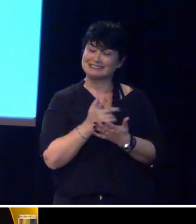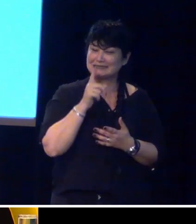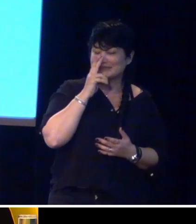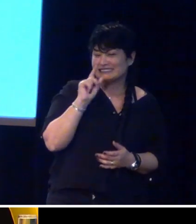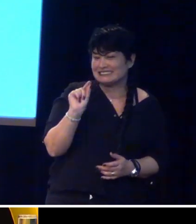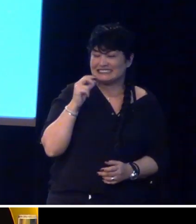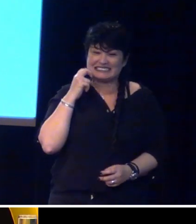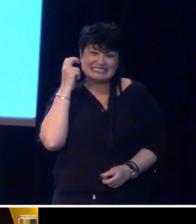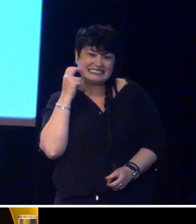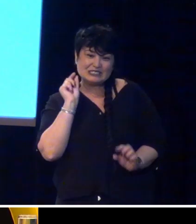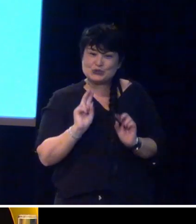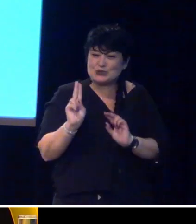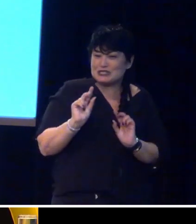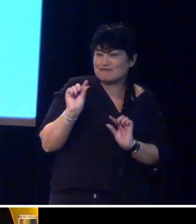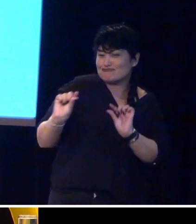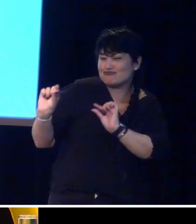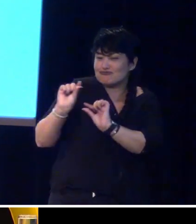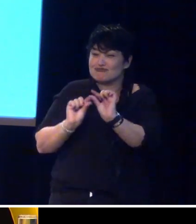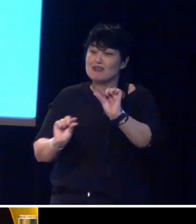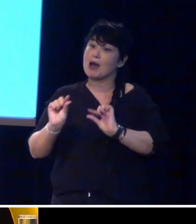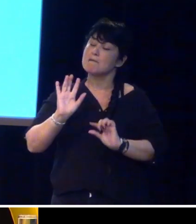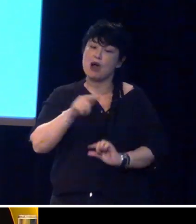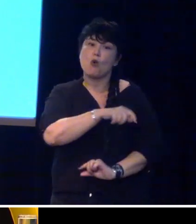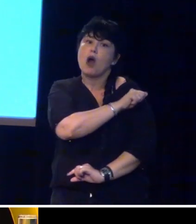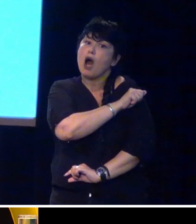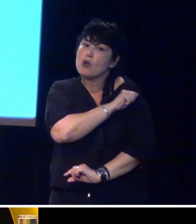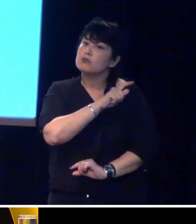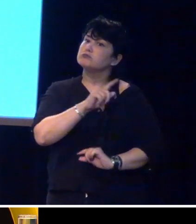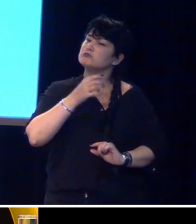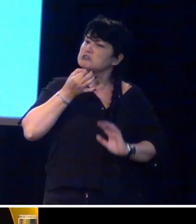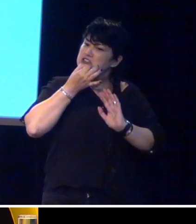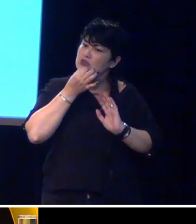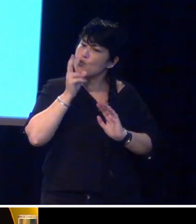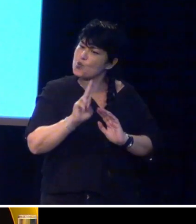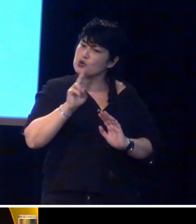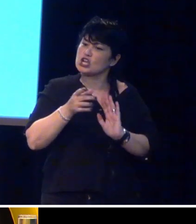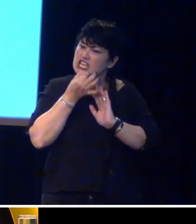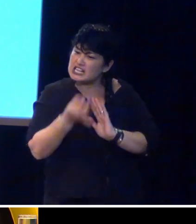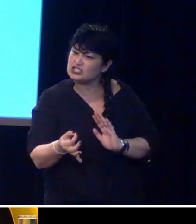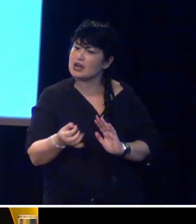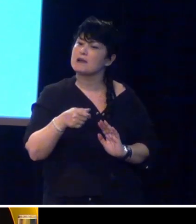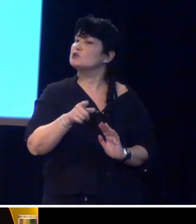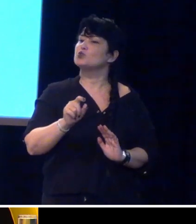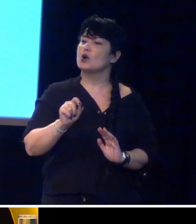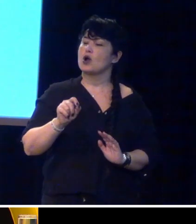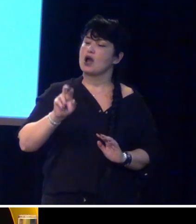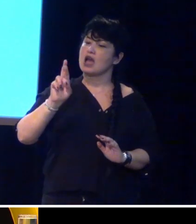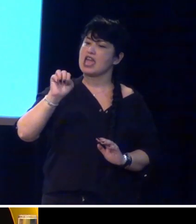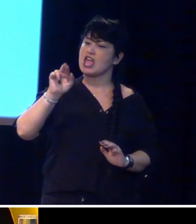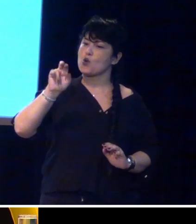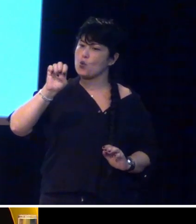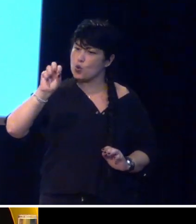né? E os alunos estão aprendendo a usar criticamente os recursos digitais, e